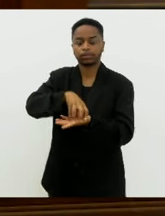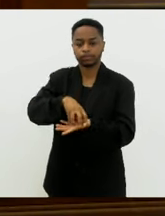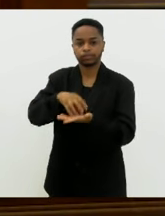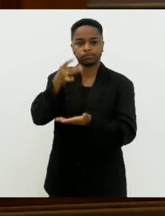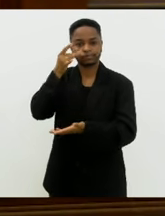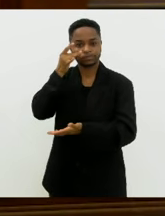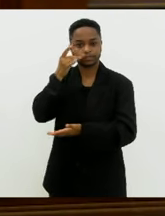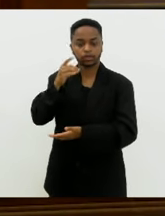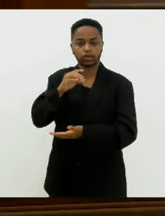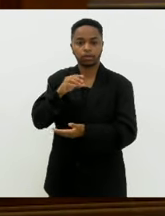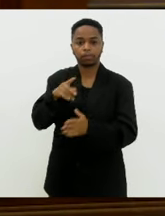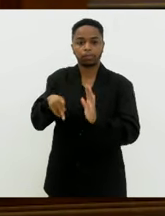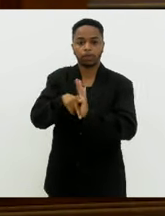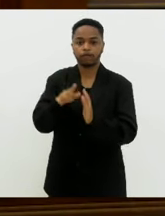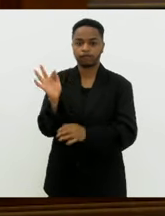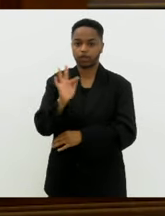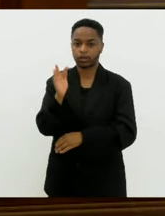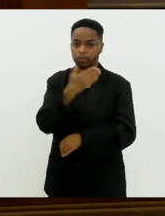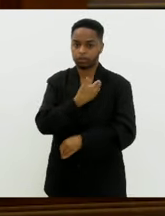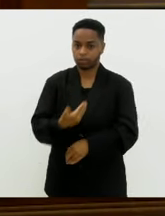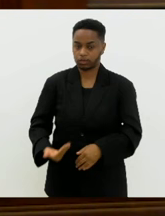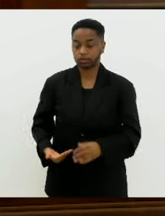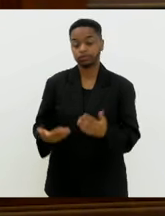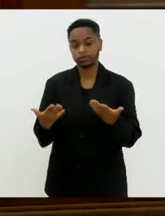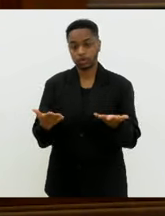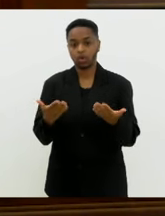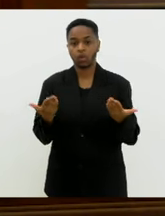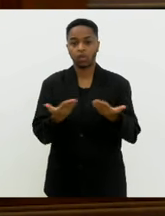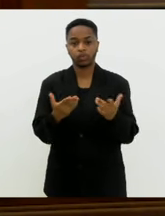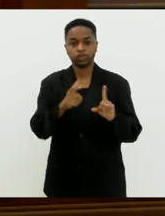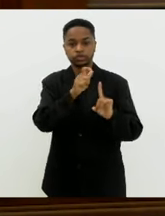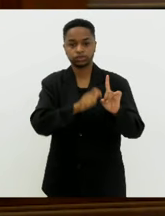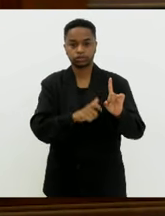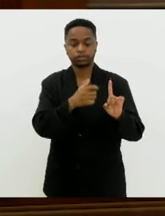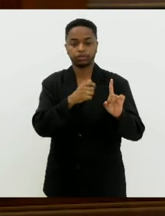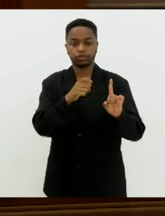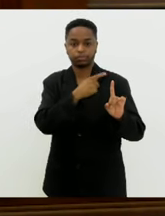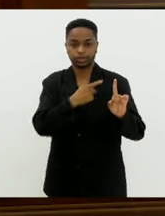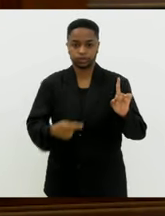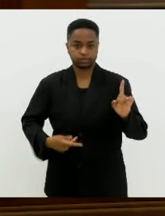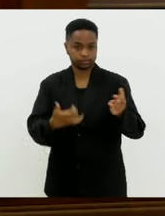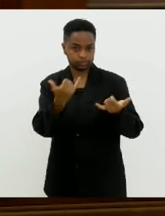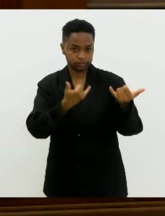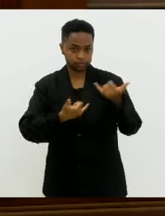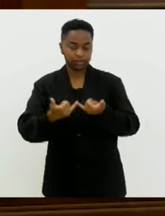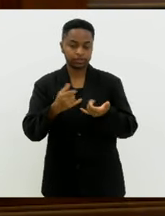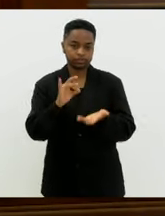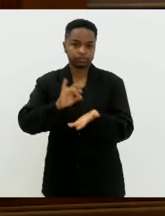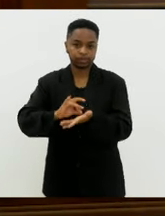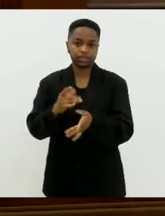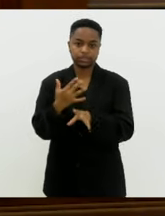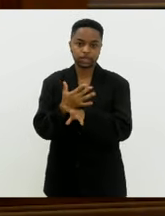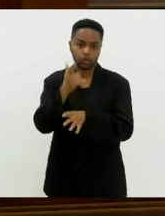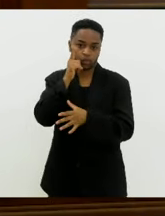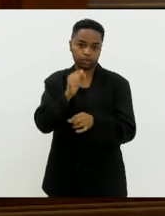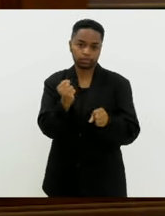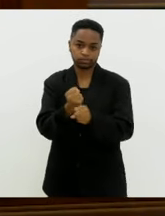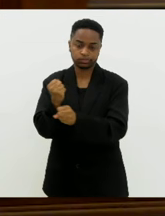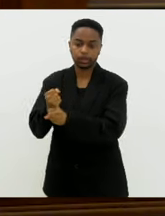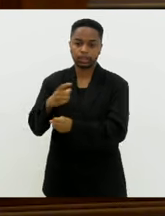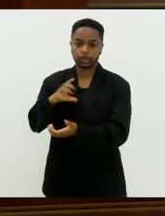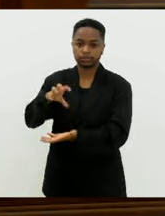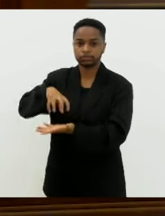universidade pública. Hoje nós tivemos essa notícia de que o município será contemplado com uma